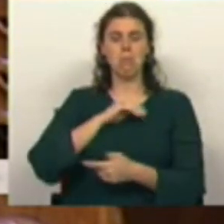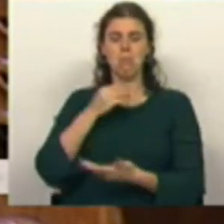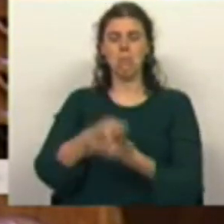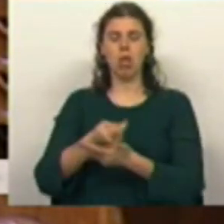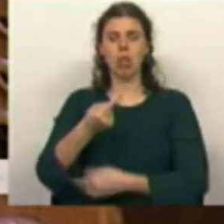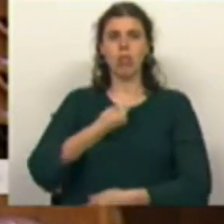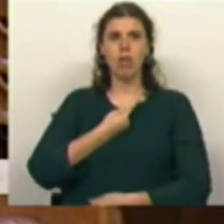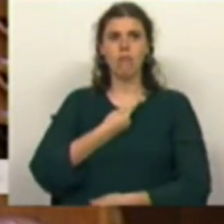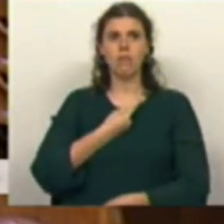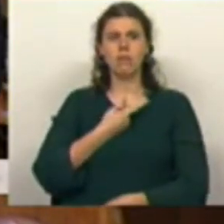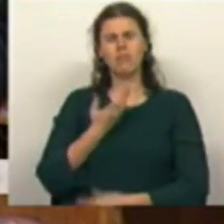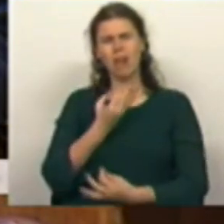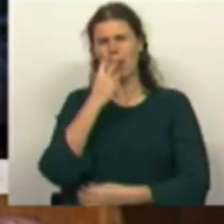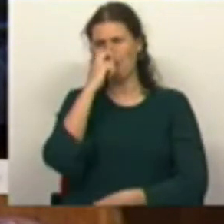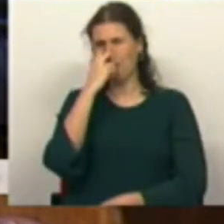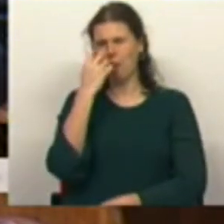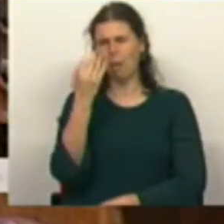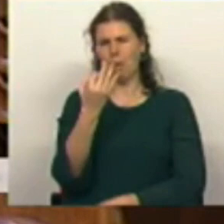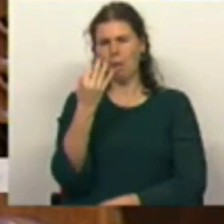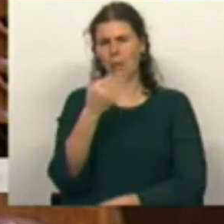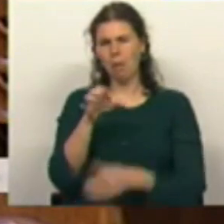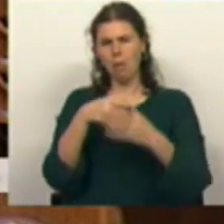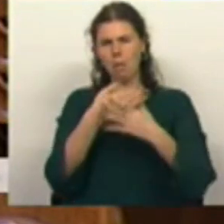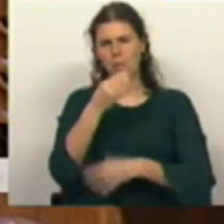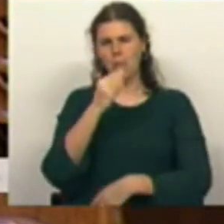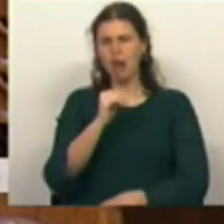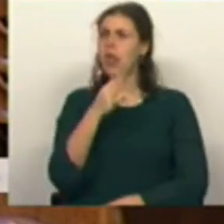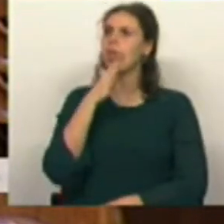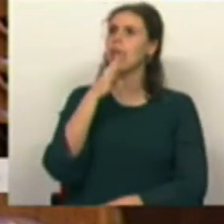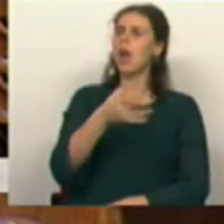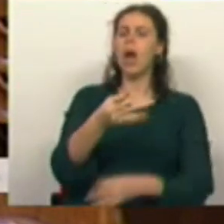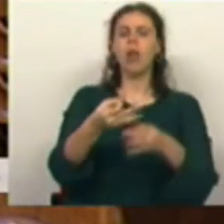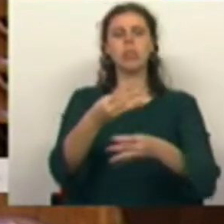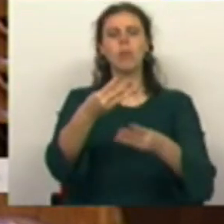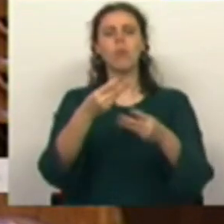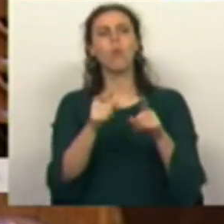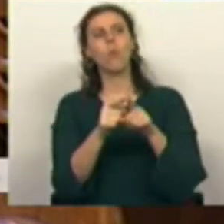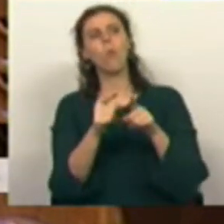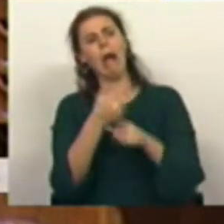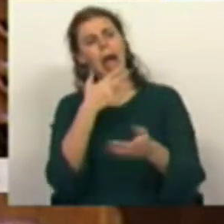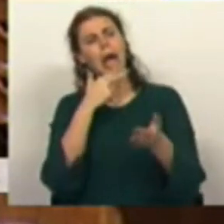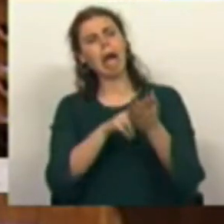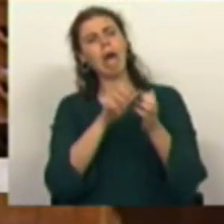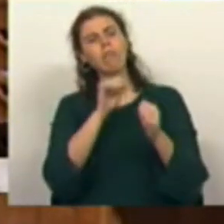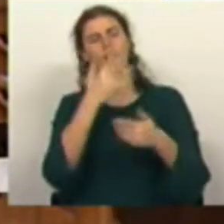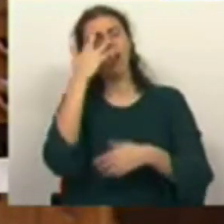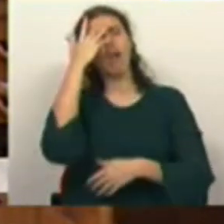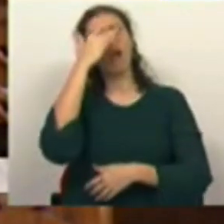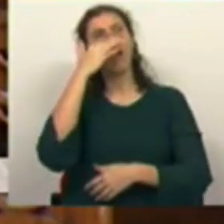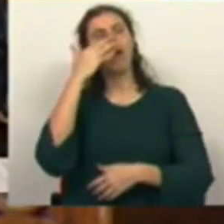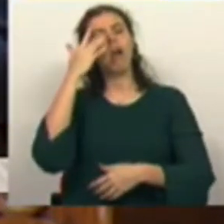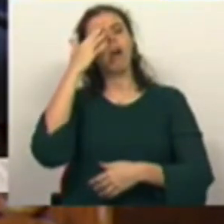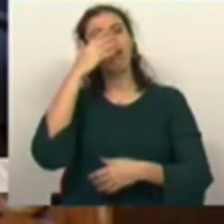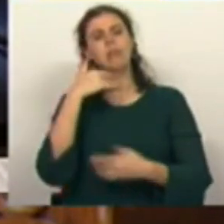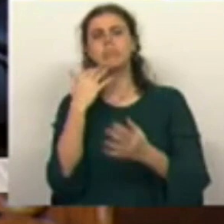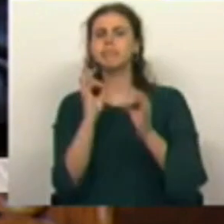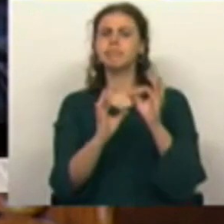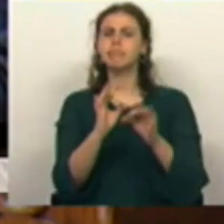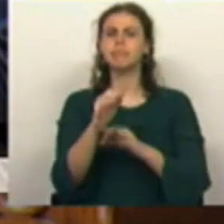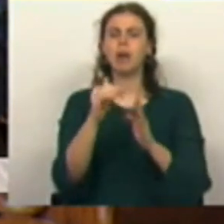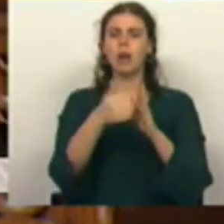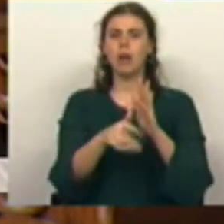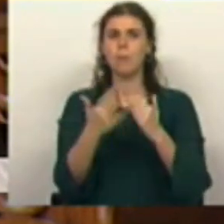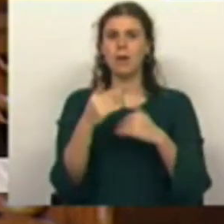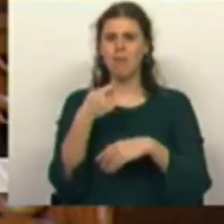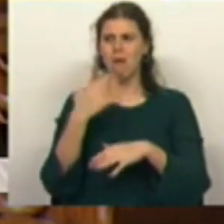remunerada. Não deixa de ser curioso, no entanto, que o Partido Socialista alegue o Tribunal de Contas como o seu motivo de inspiração e tratamento para esta norma, quando